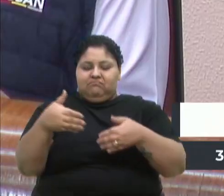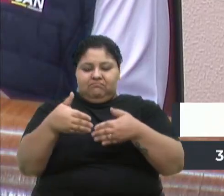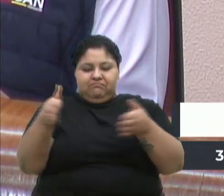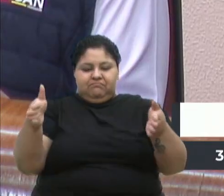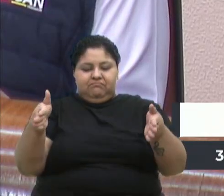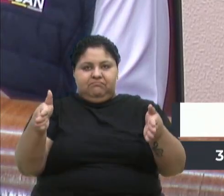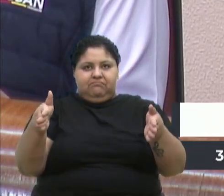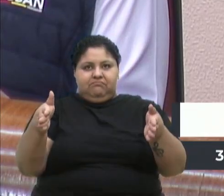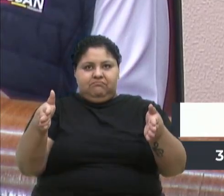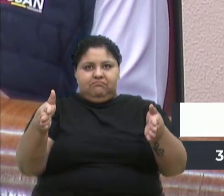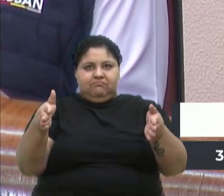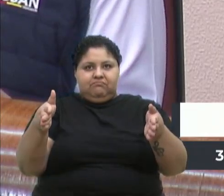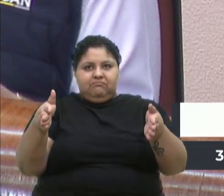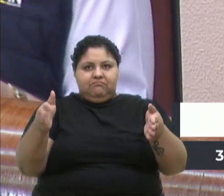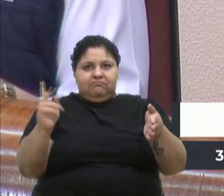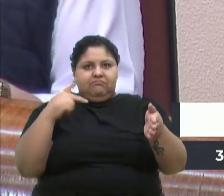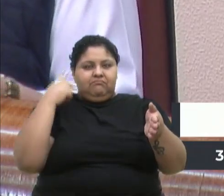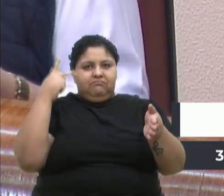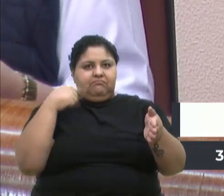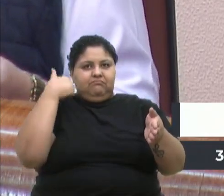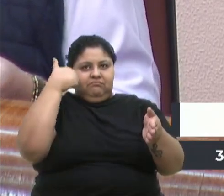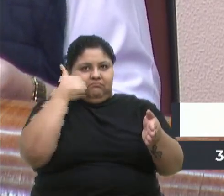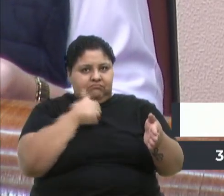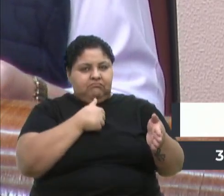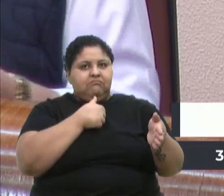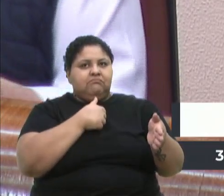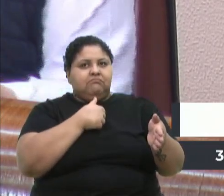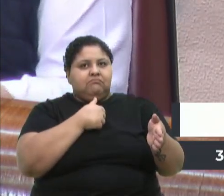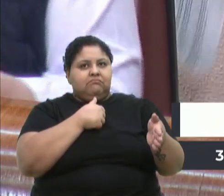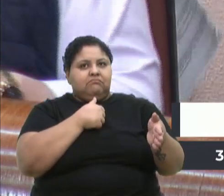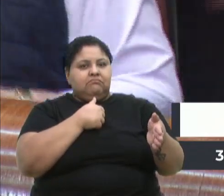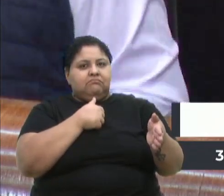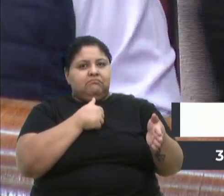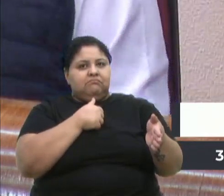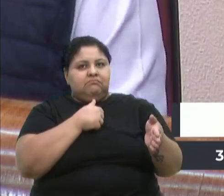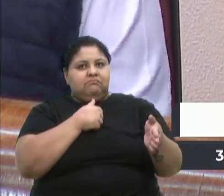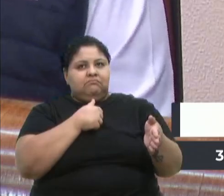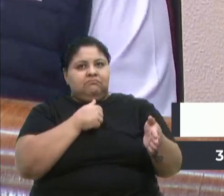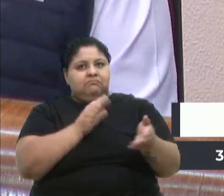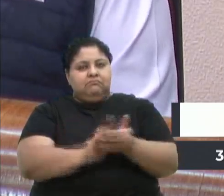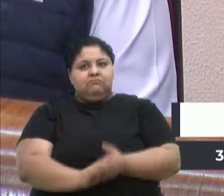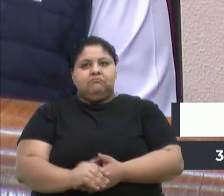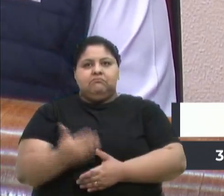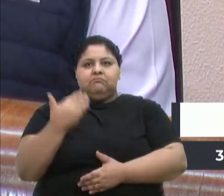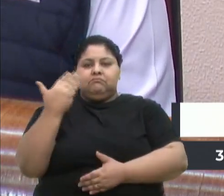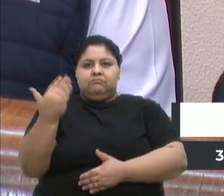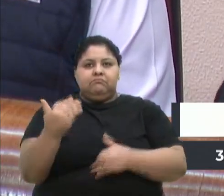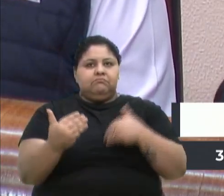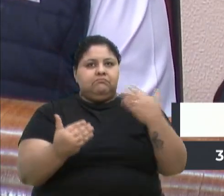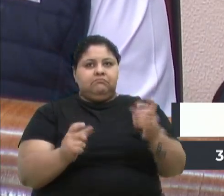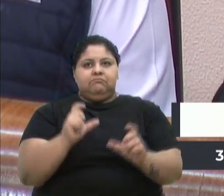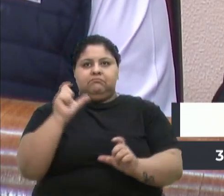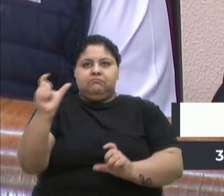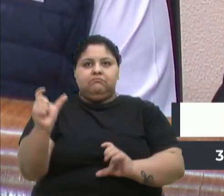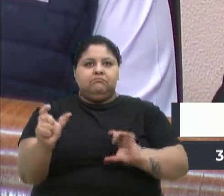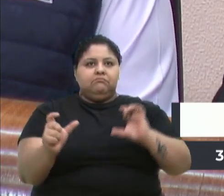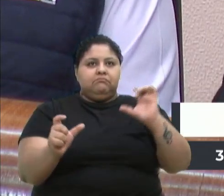dos senhores vereadores e vereadoras. Peço a palavra. Presente.